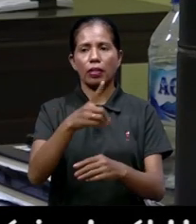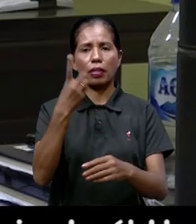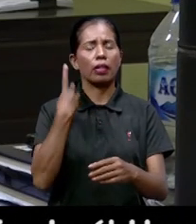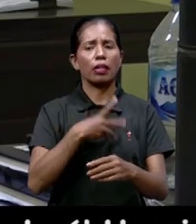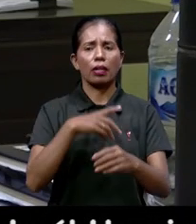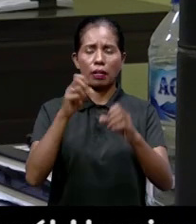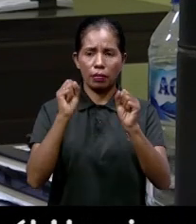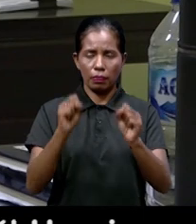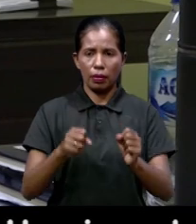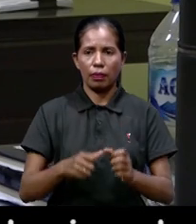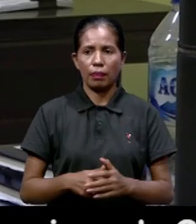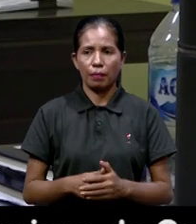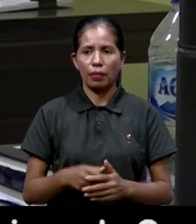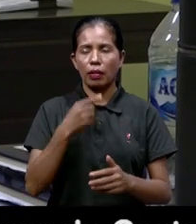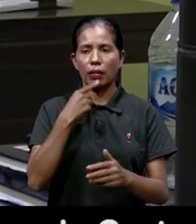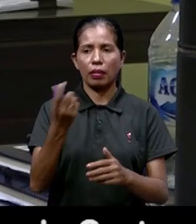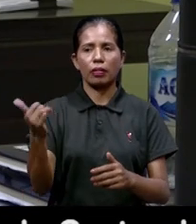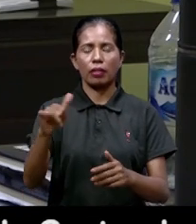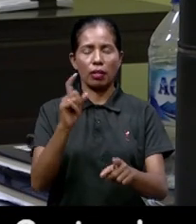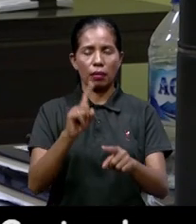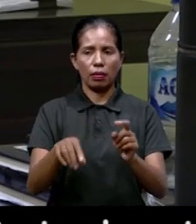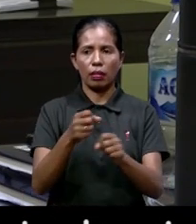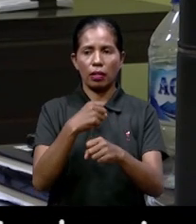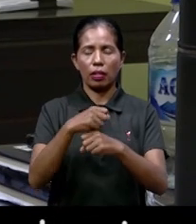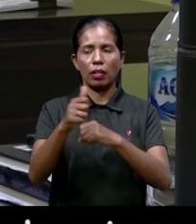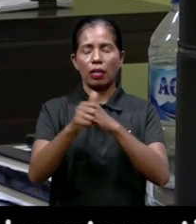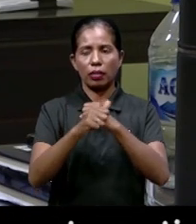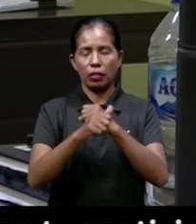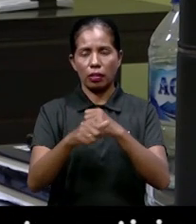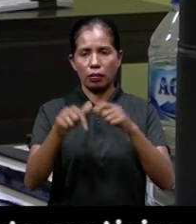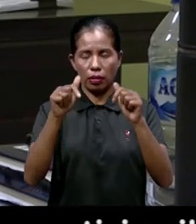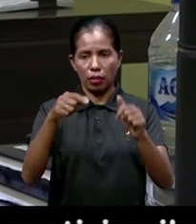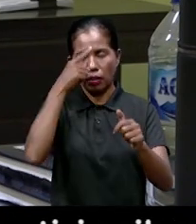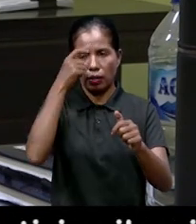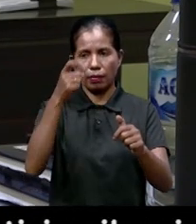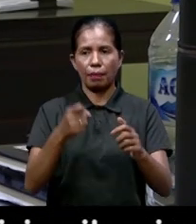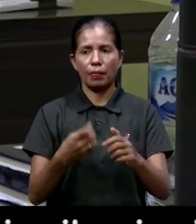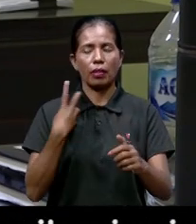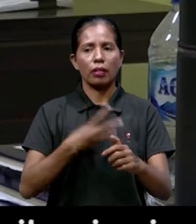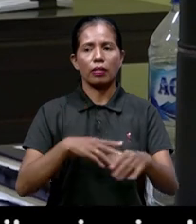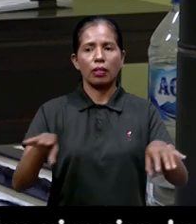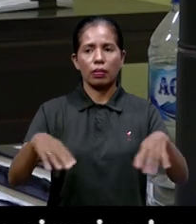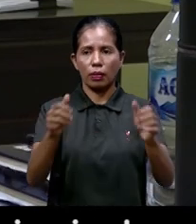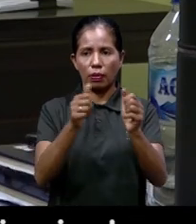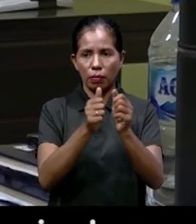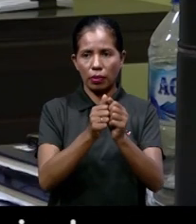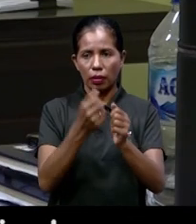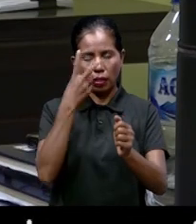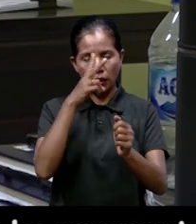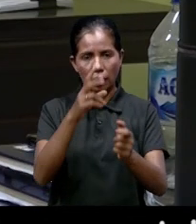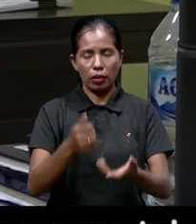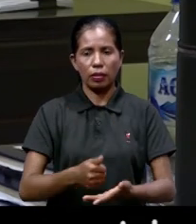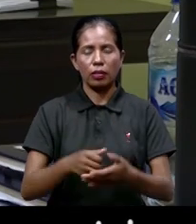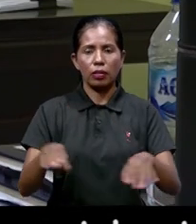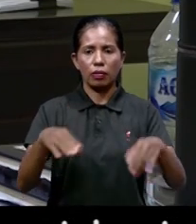bele de an katak se rebel halo sabotaje bem né tamba ita serviço amoto se é tu tu atualmente serviço